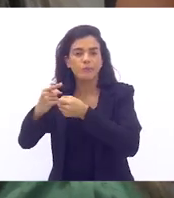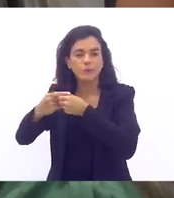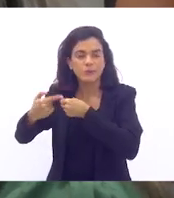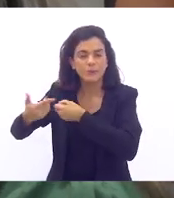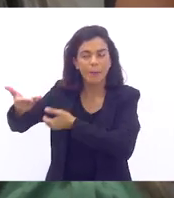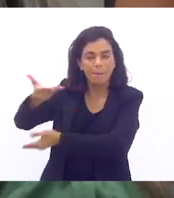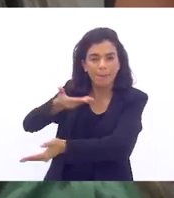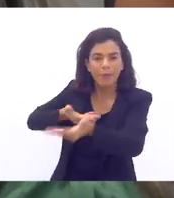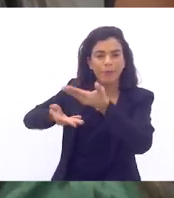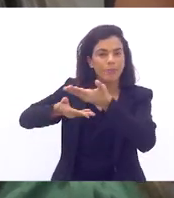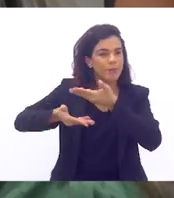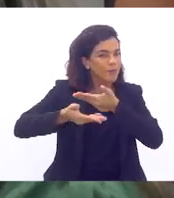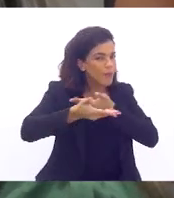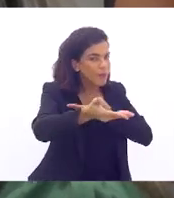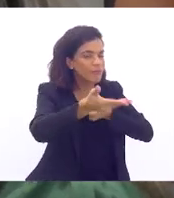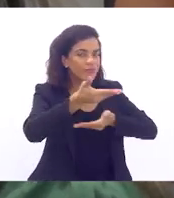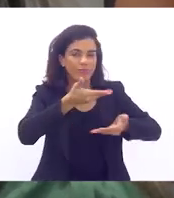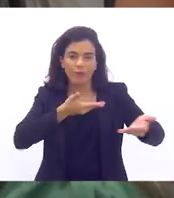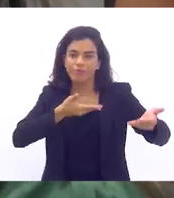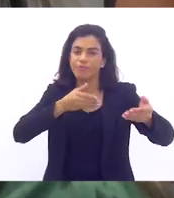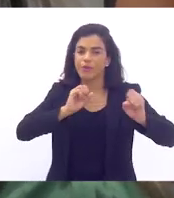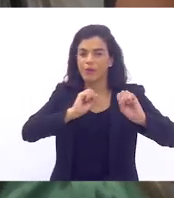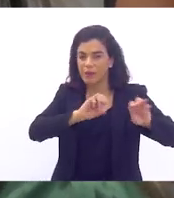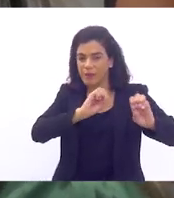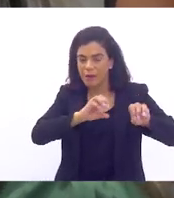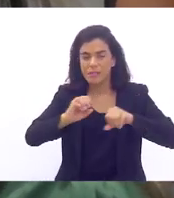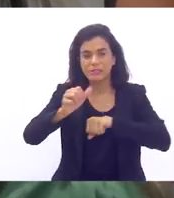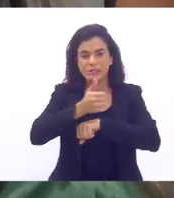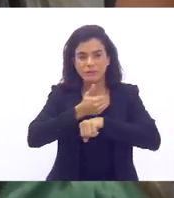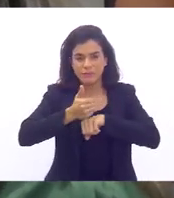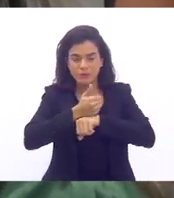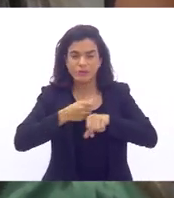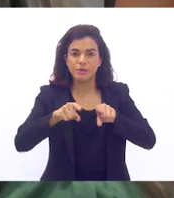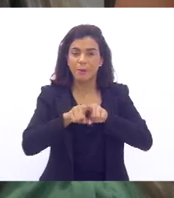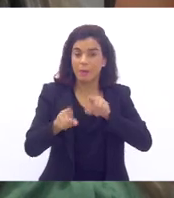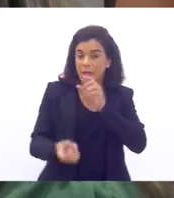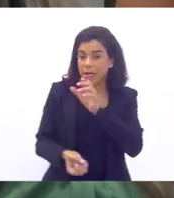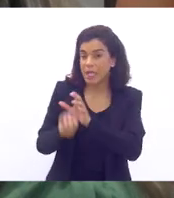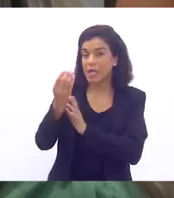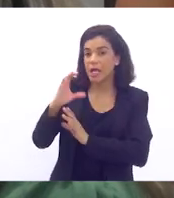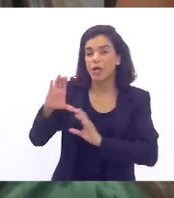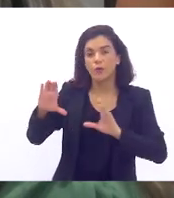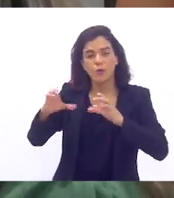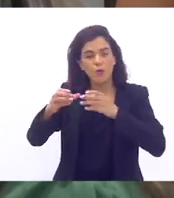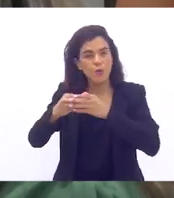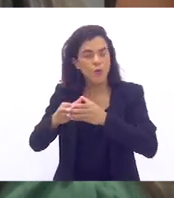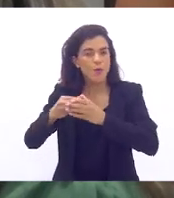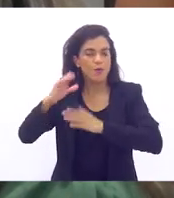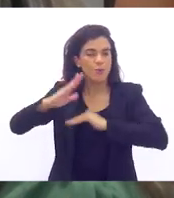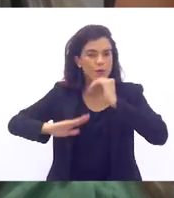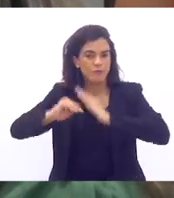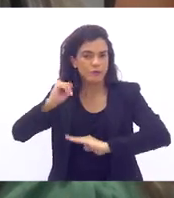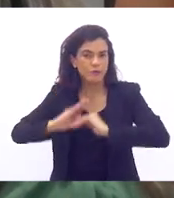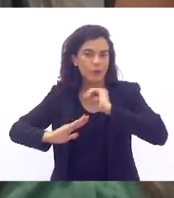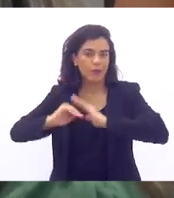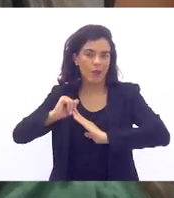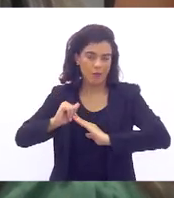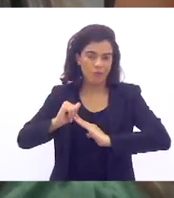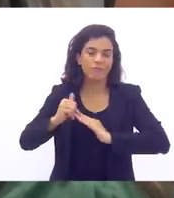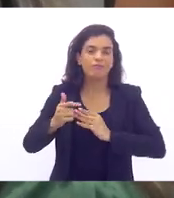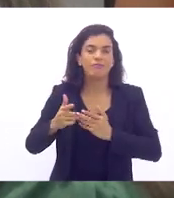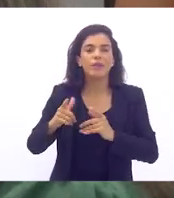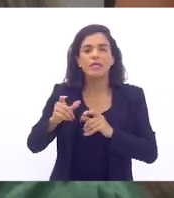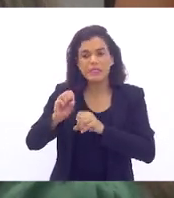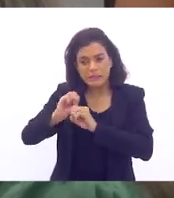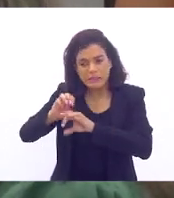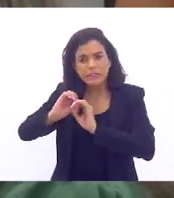eles né e assim capacitando alguns profissionais contando camada técnica de feridas em alguns que não existem e